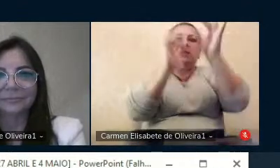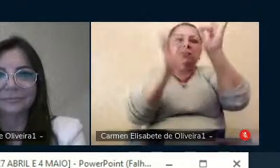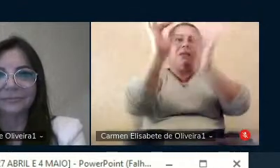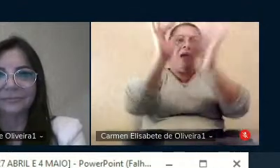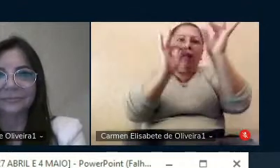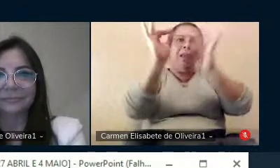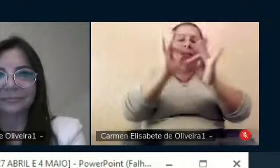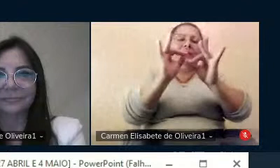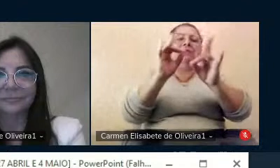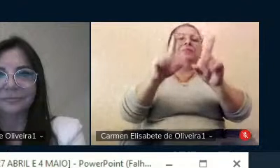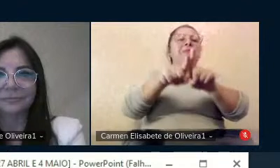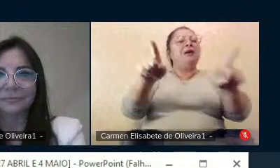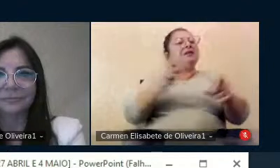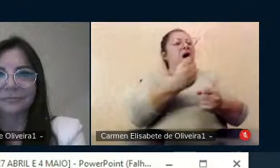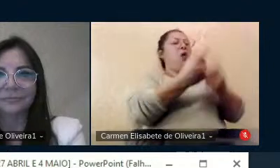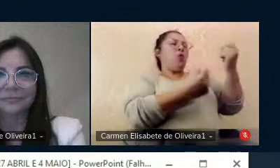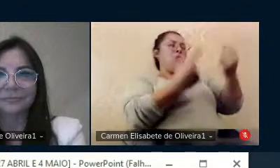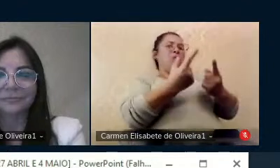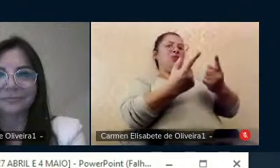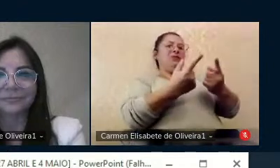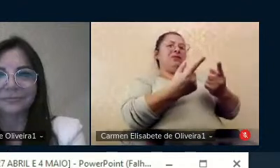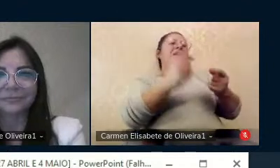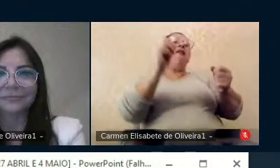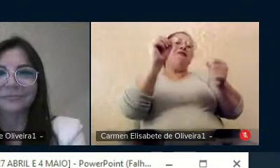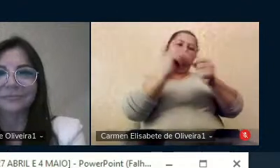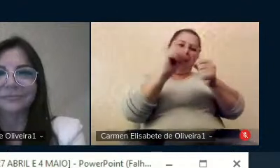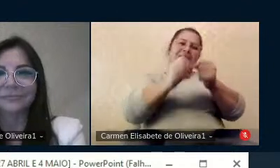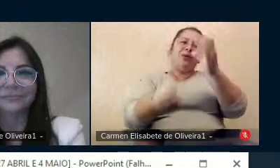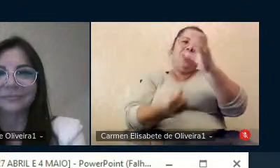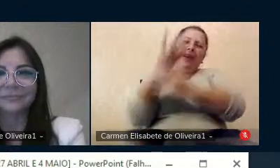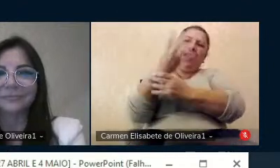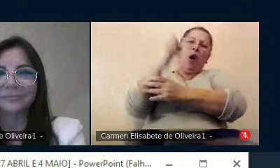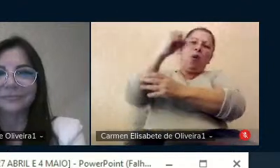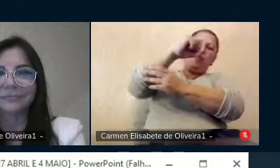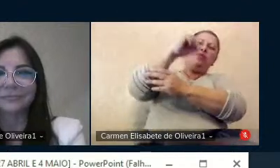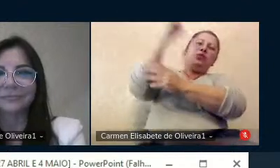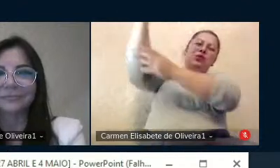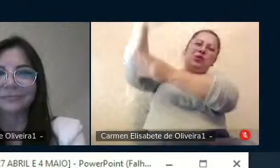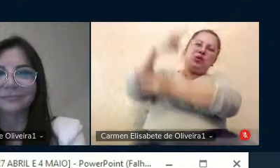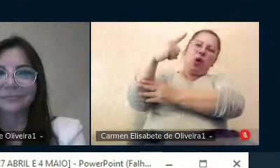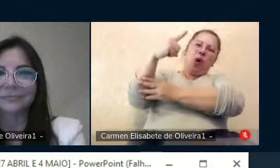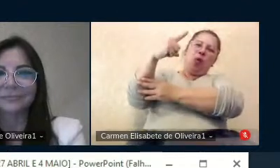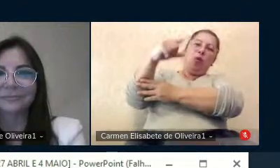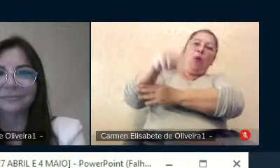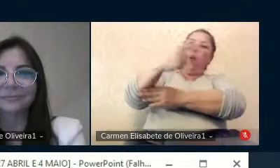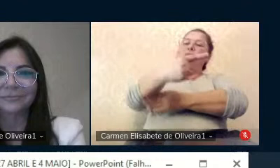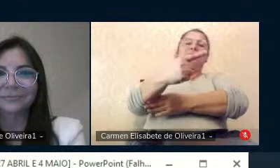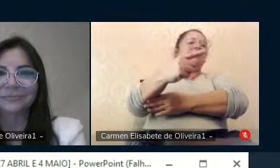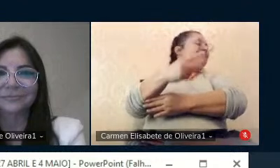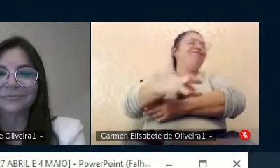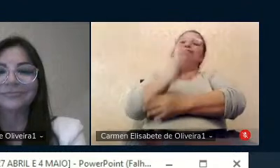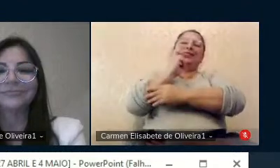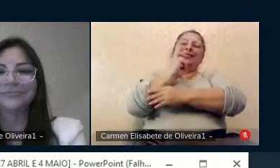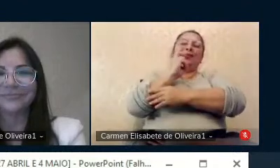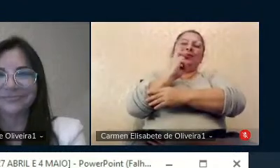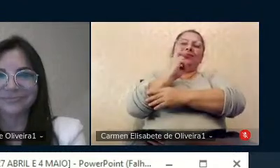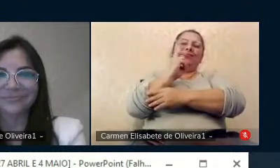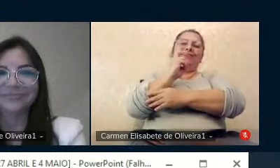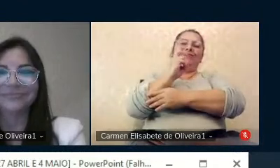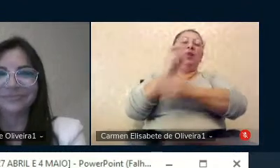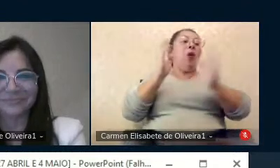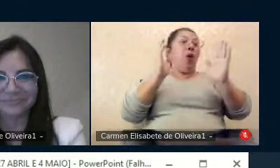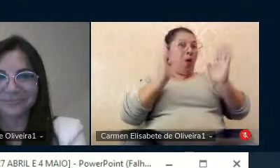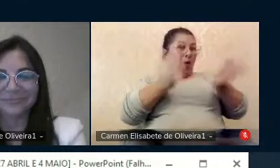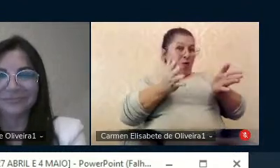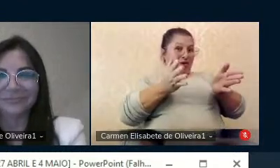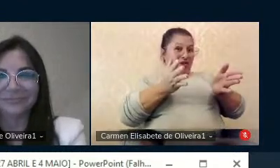Alguns fazem dela um sol, outros nem conseguem vê-la. Então, eu hoje estou